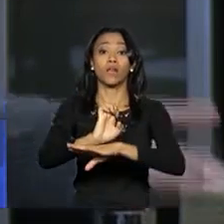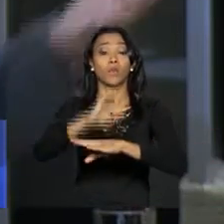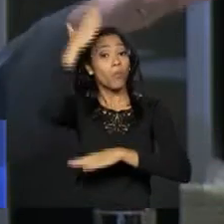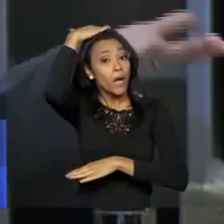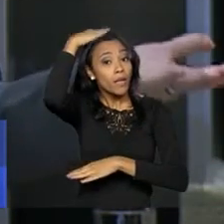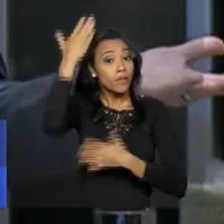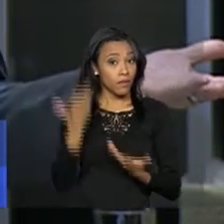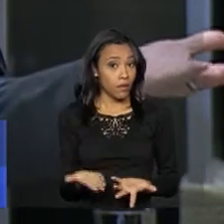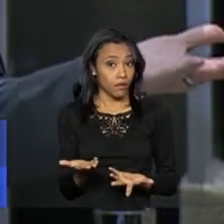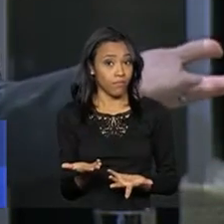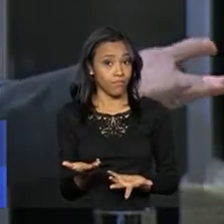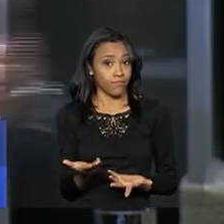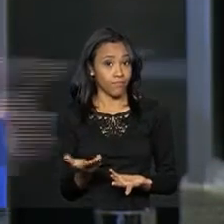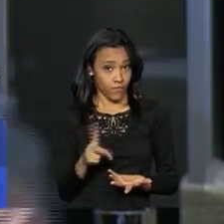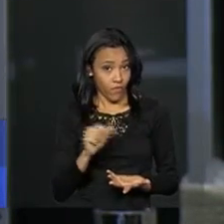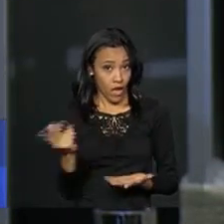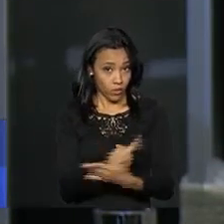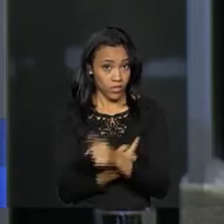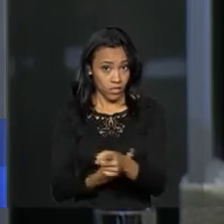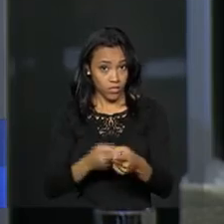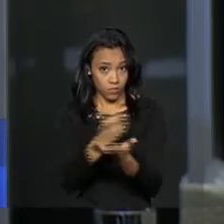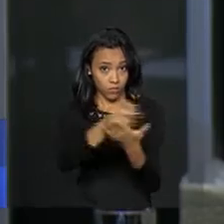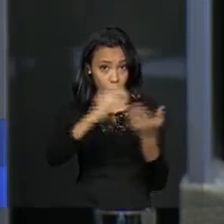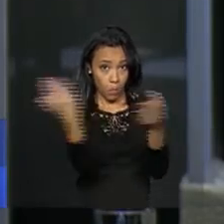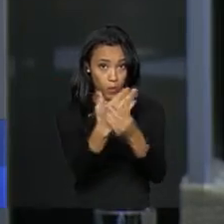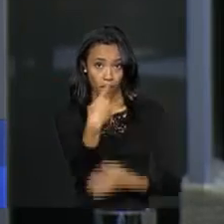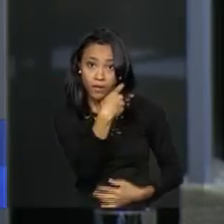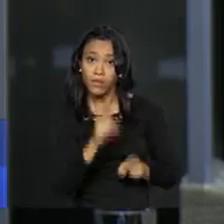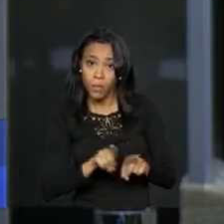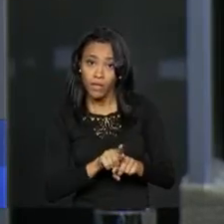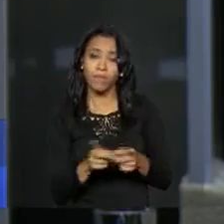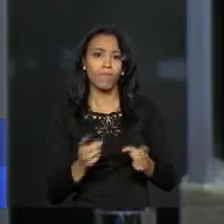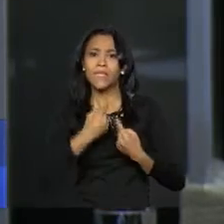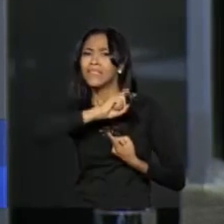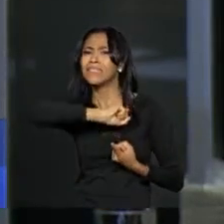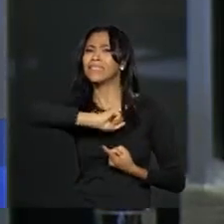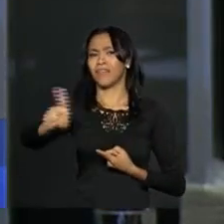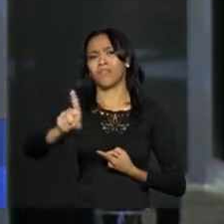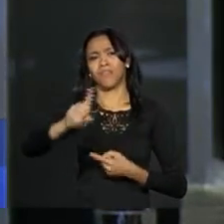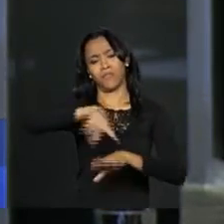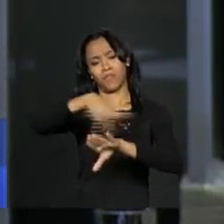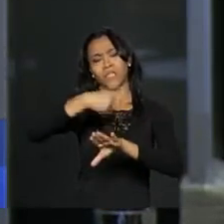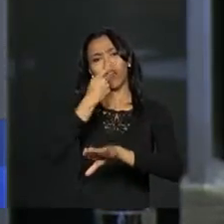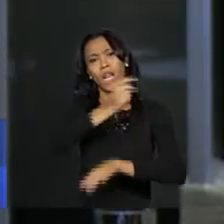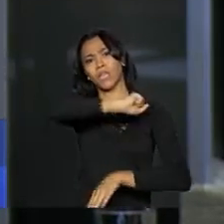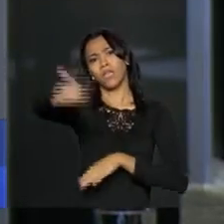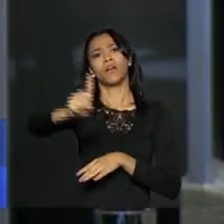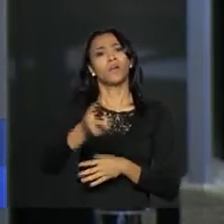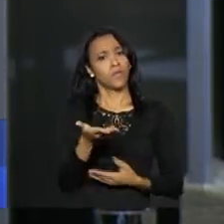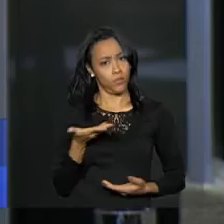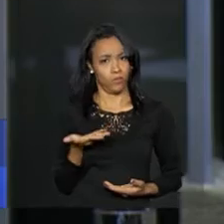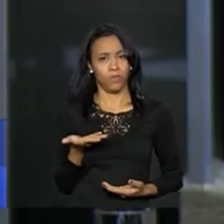governador, a Assembleia Legislativa, meu caro Décio Lima. Isso não é razoável. O país tem que dizer um não. O país tem que dizer um